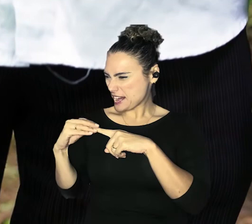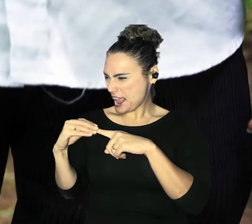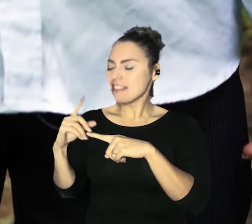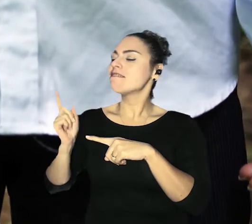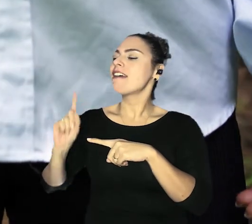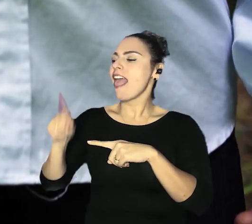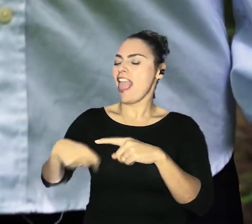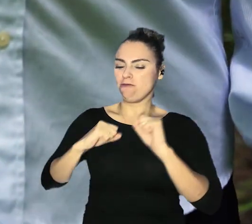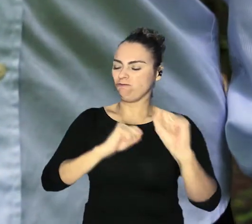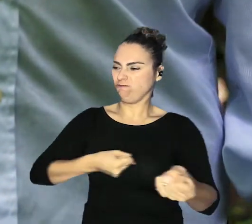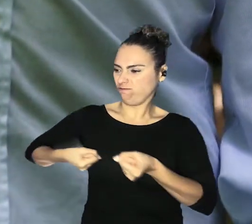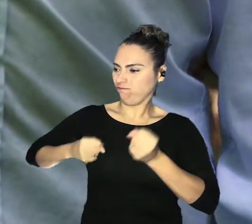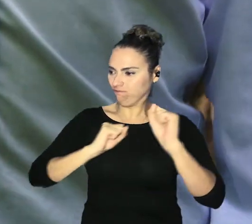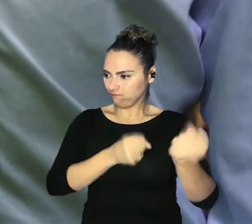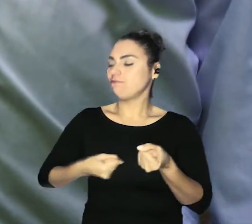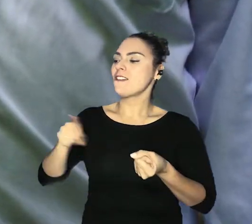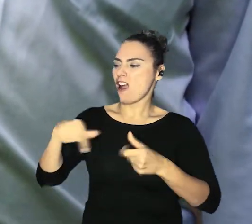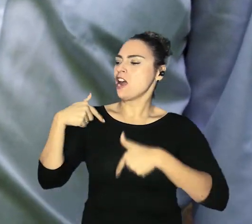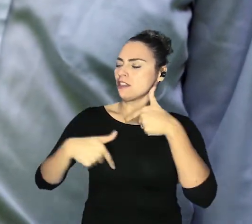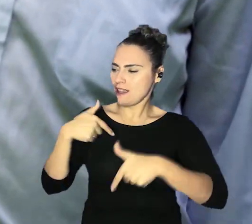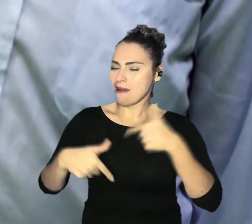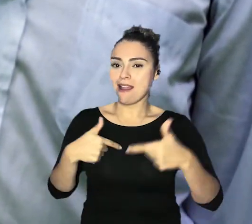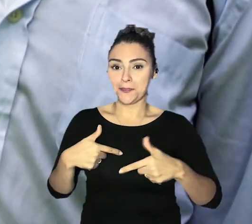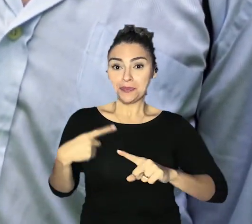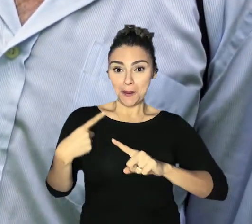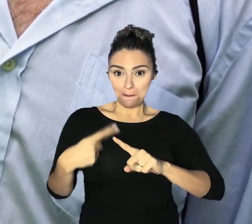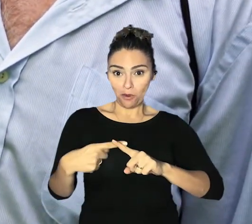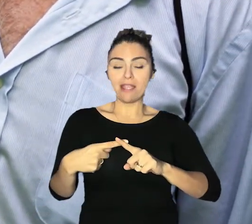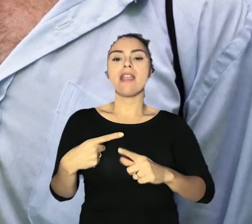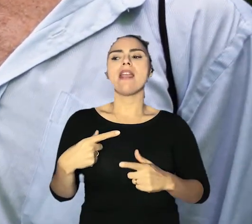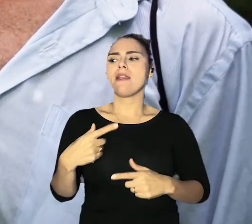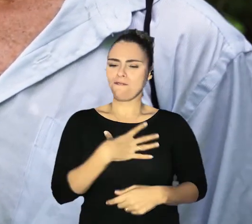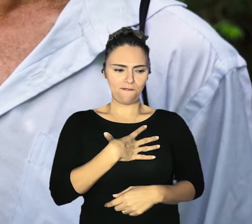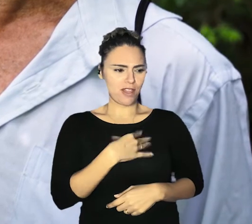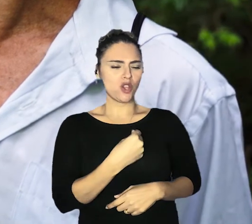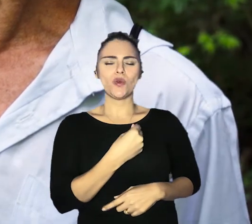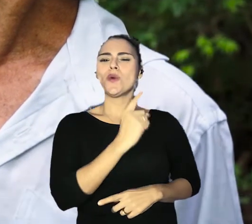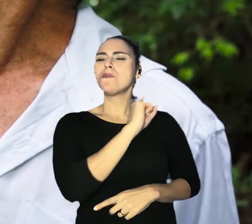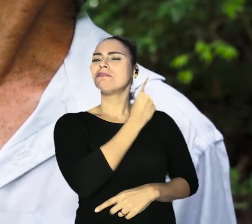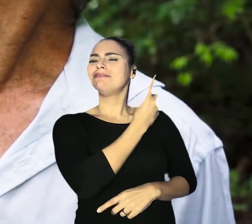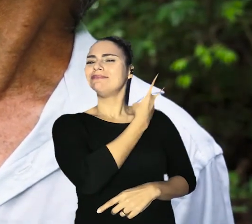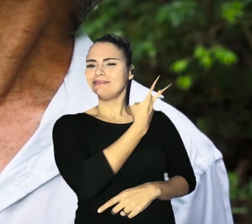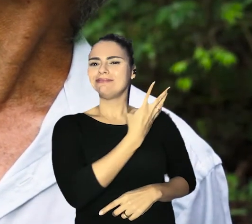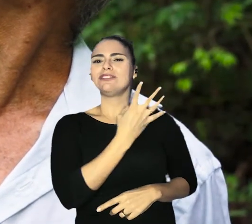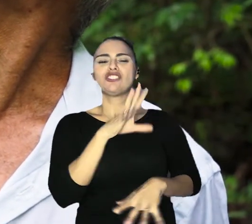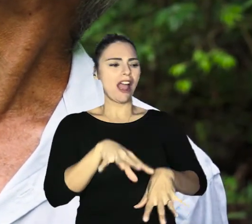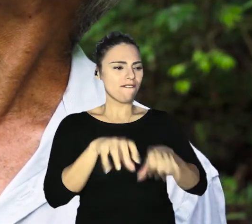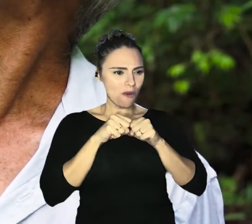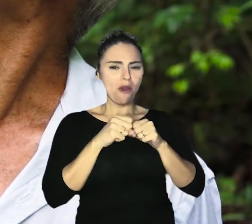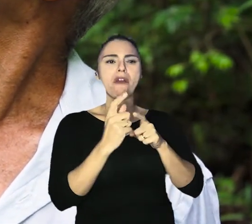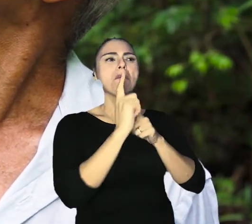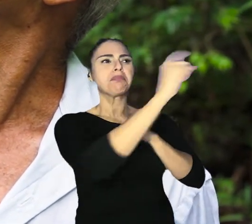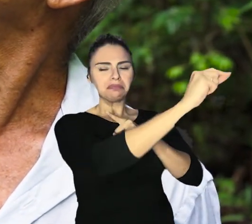e a sua caneta vai ser a enxada. Porque eu formei os meus primeiros filhos, eu formei e foram embora.